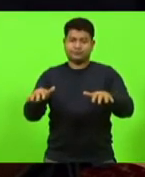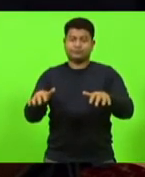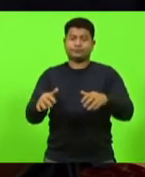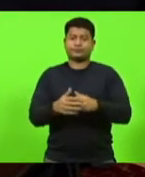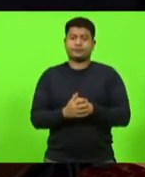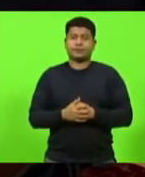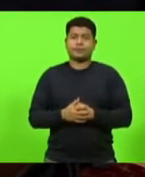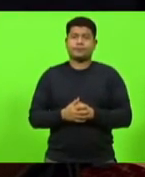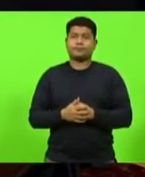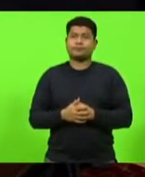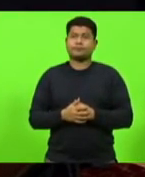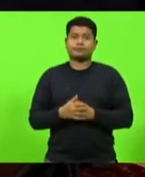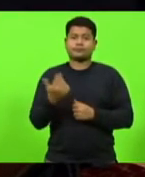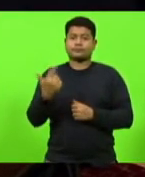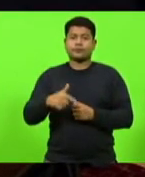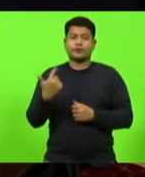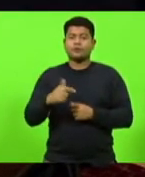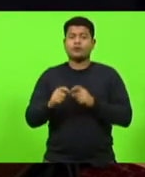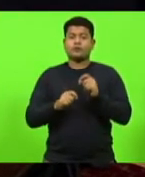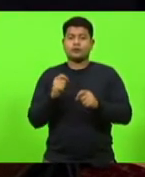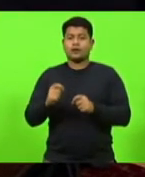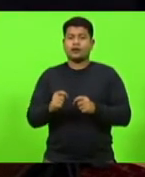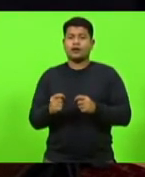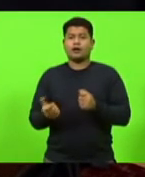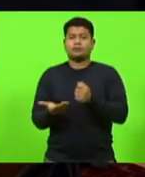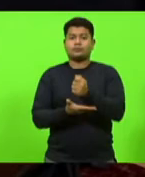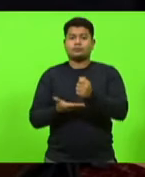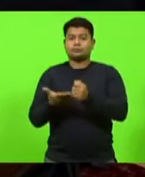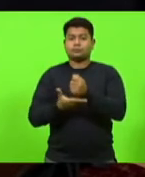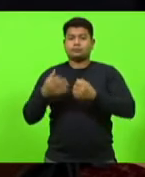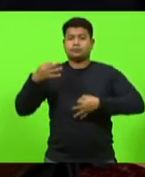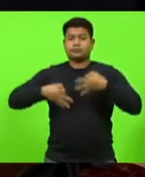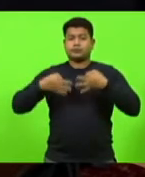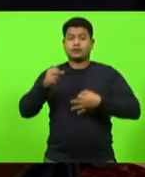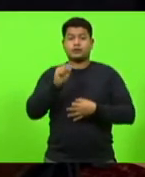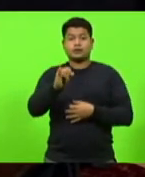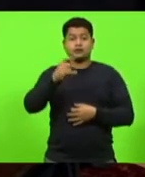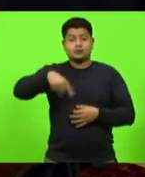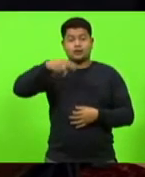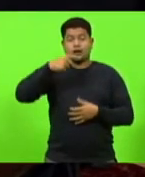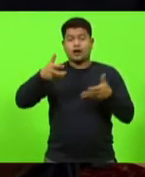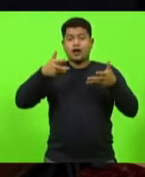tem consistência jurídica. Se nós quisermos ajudar os empresários